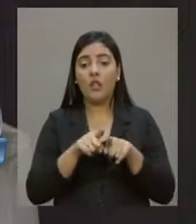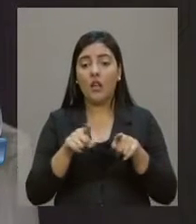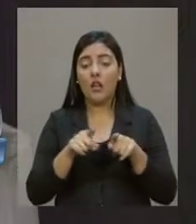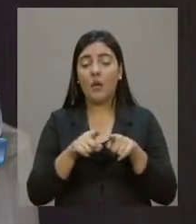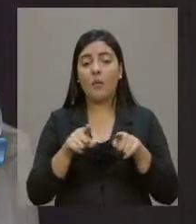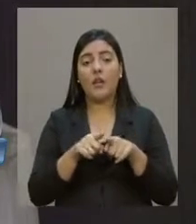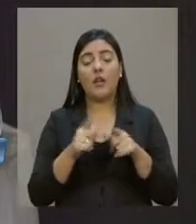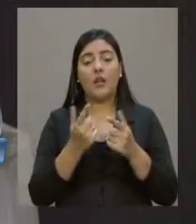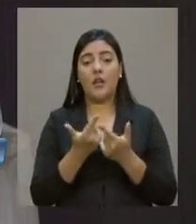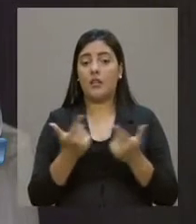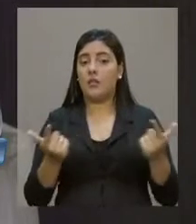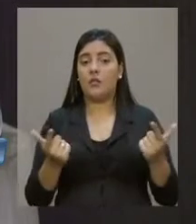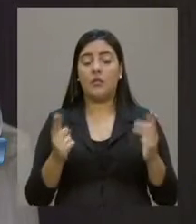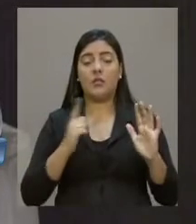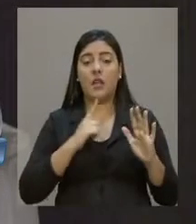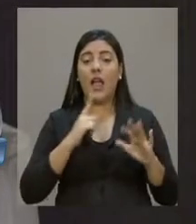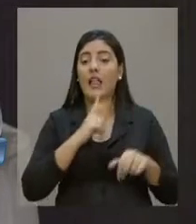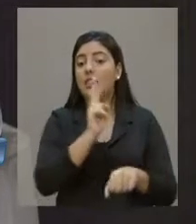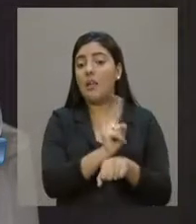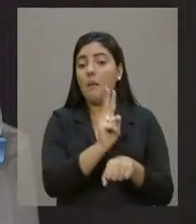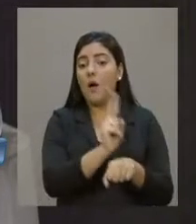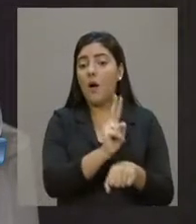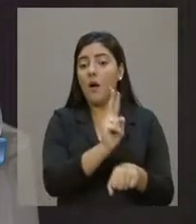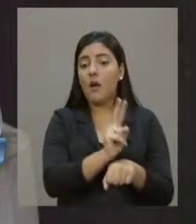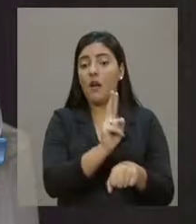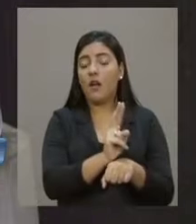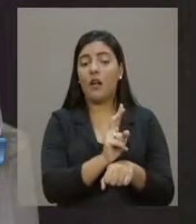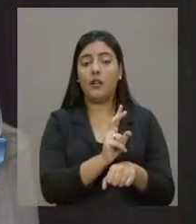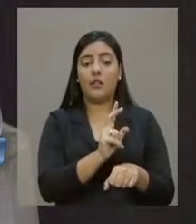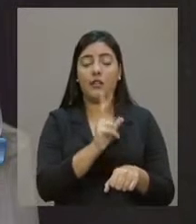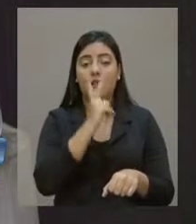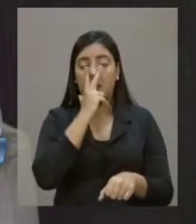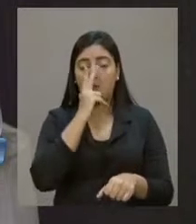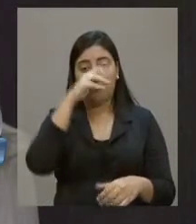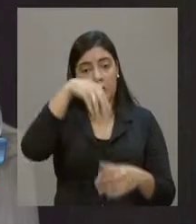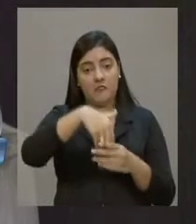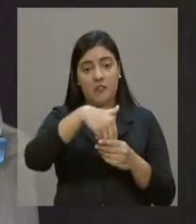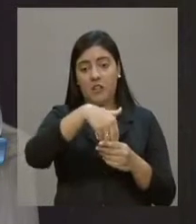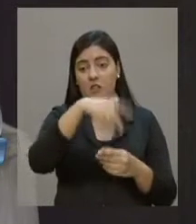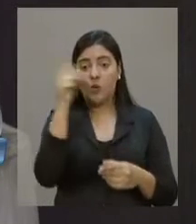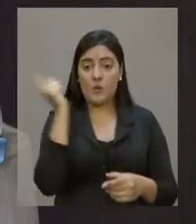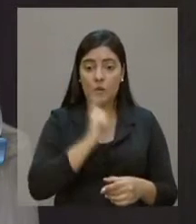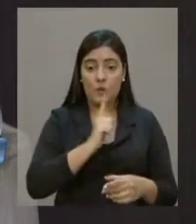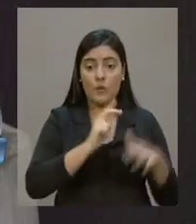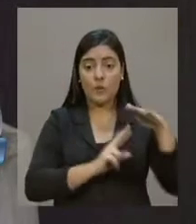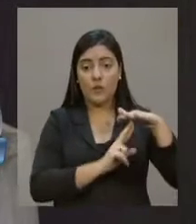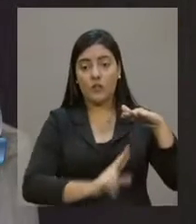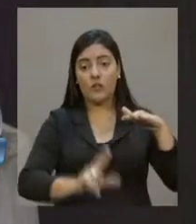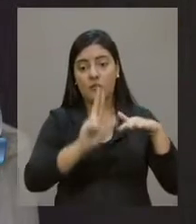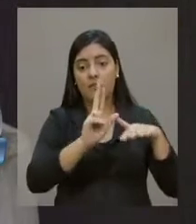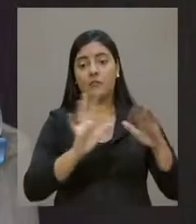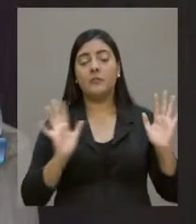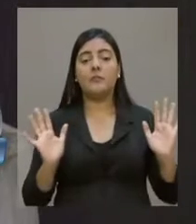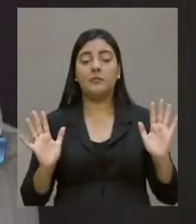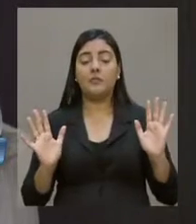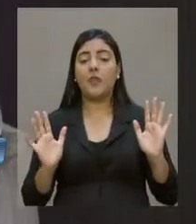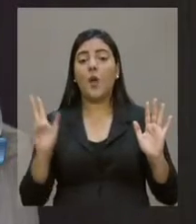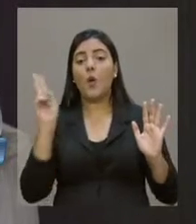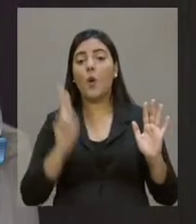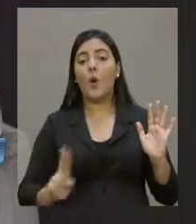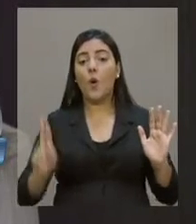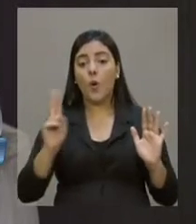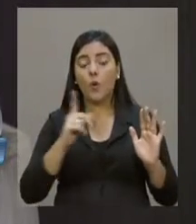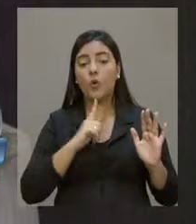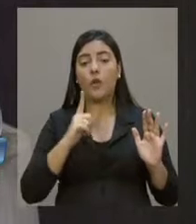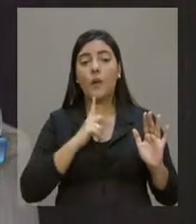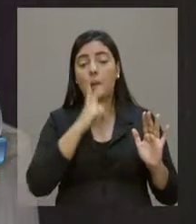porque não houve ainda o reitor, em definitivo, eleito. Ele se utiliza